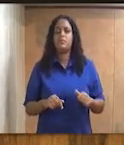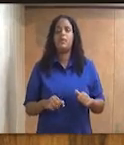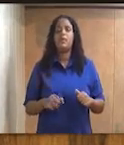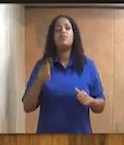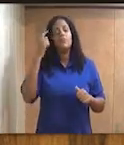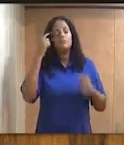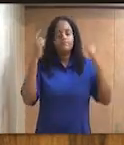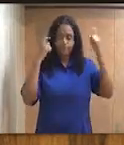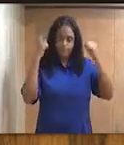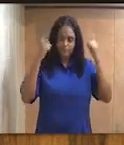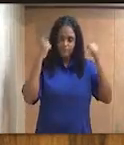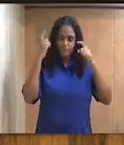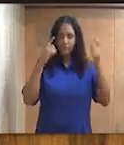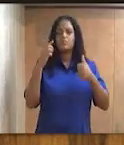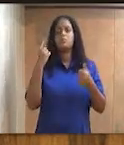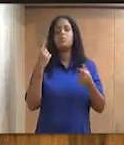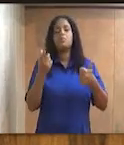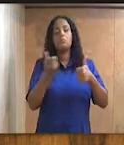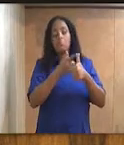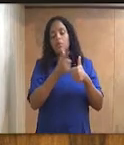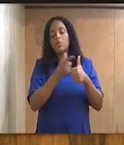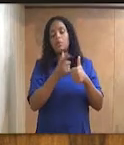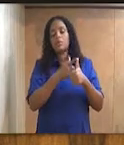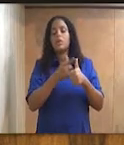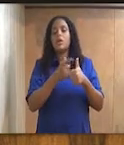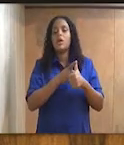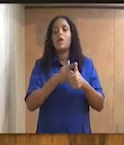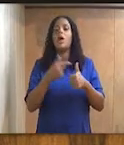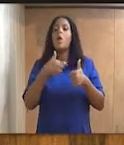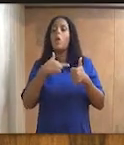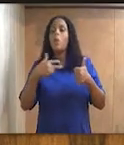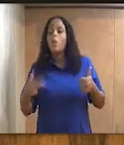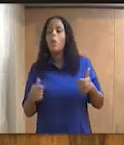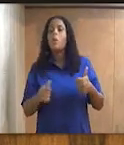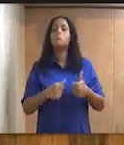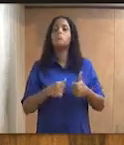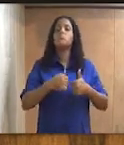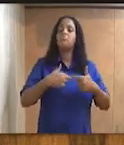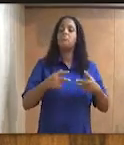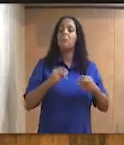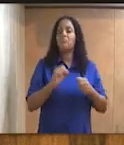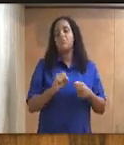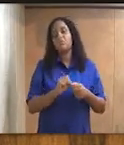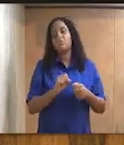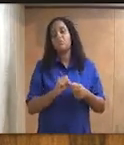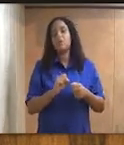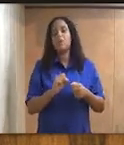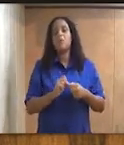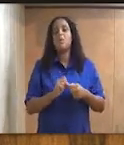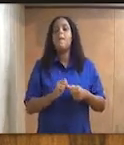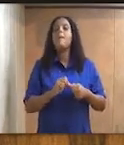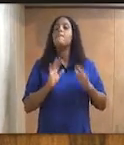preocupado. Primeiro, com a justificativa do executivo para